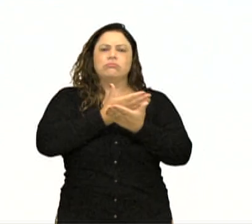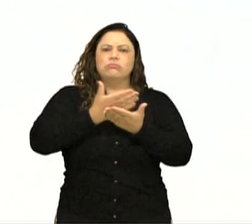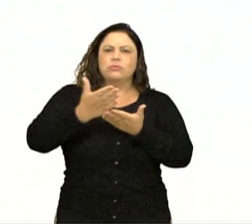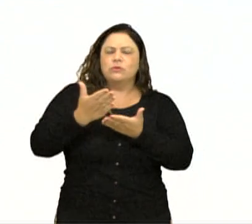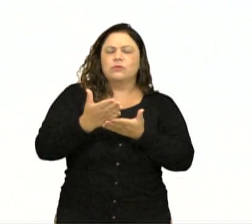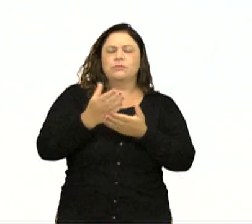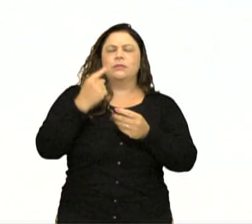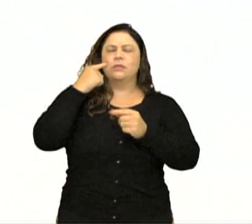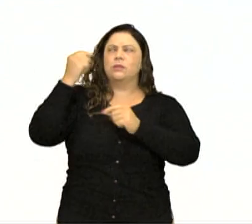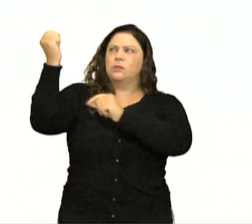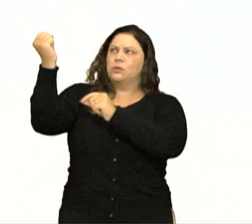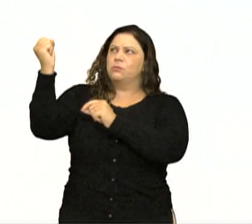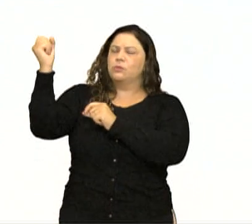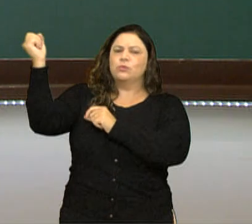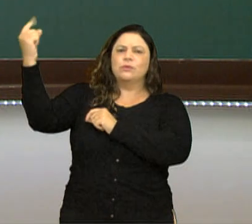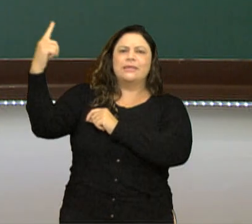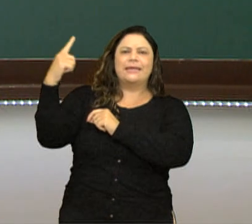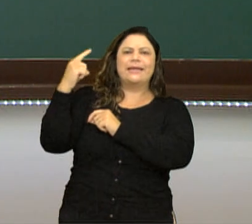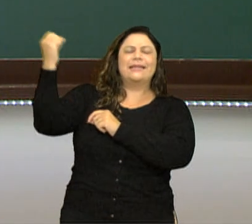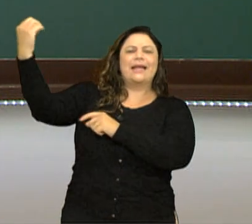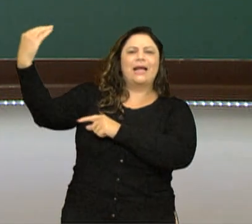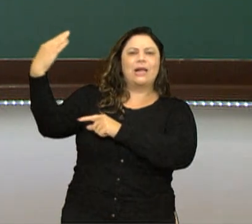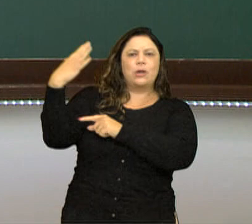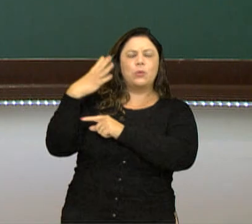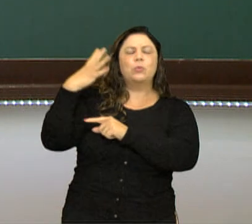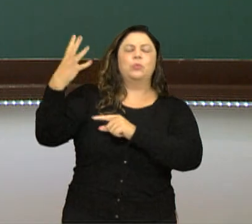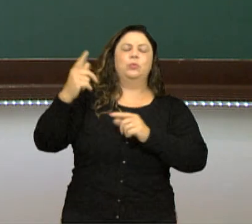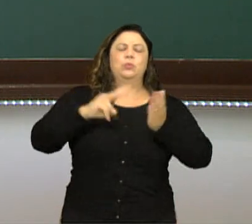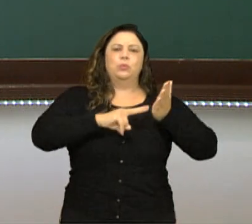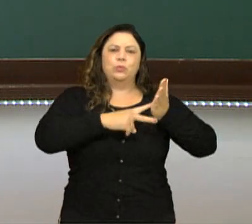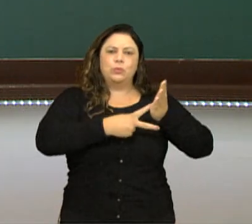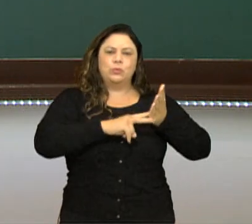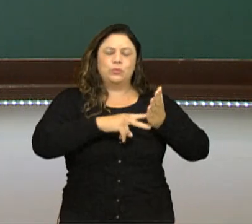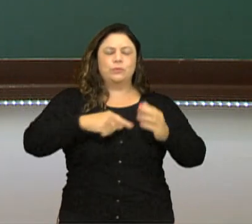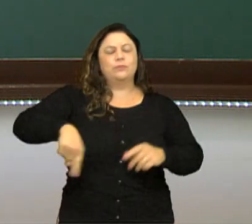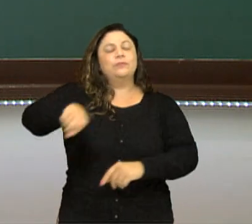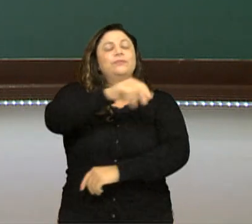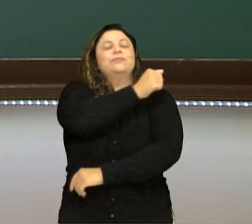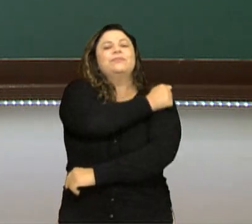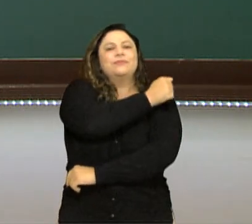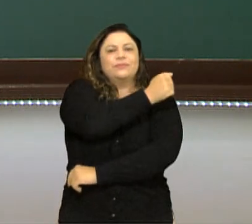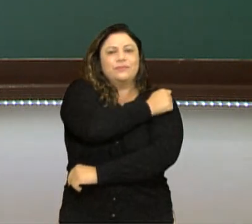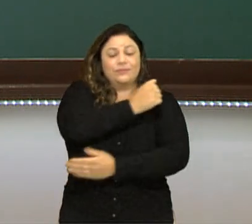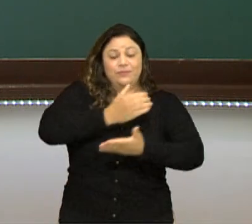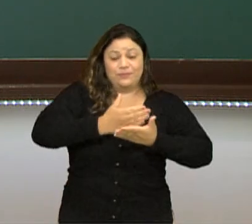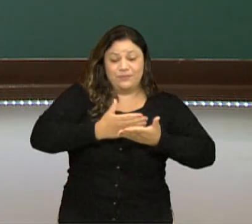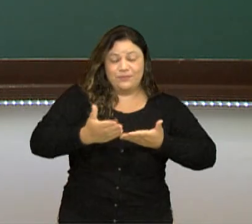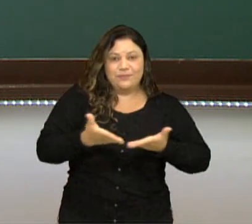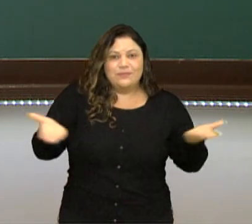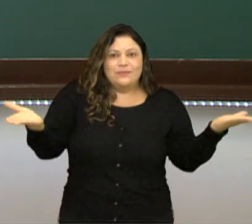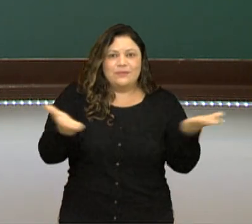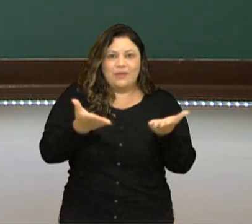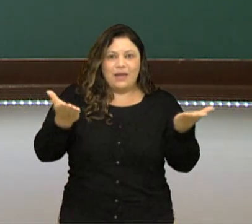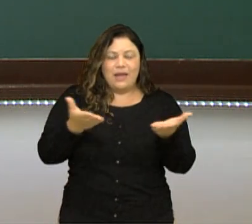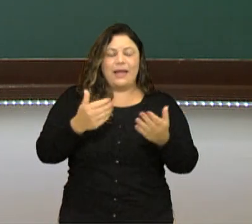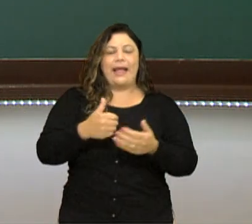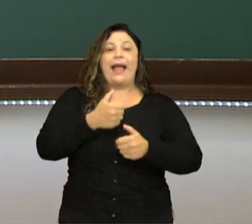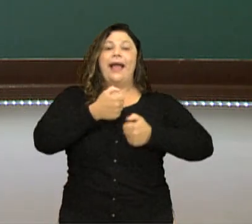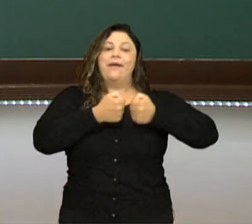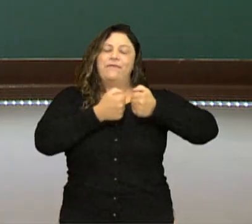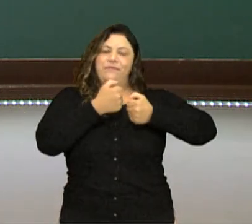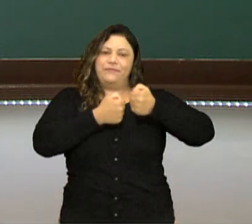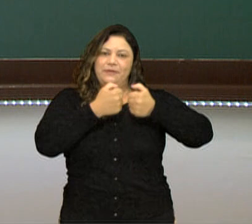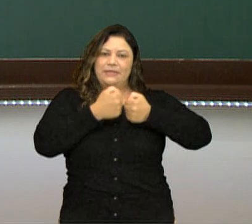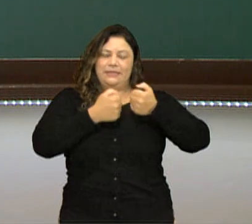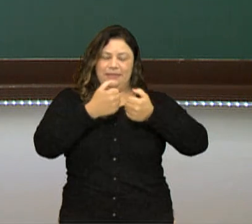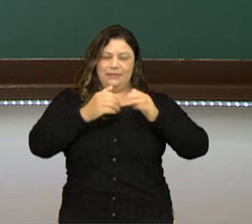da óptica geométrica. Caro estudante, a partir de agora nós vamos deixar a óptica física de lado. A